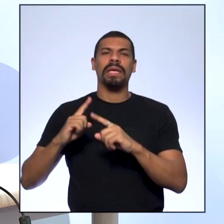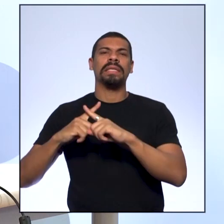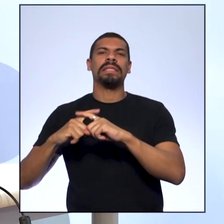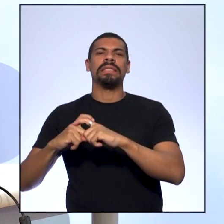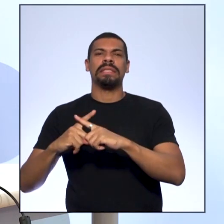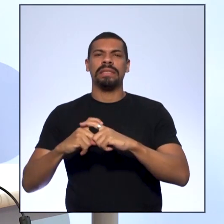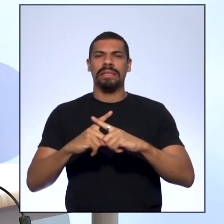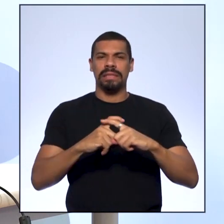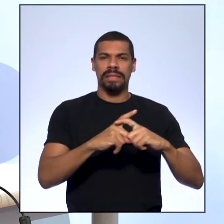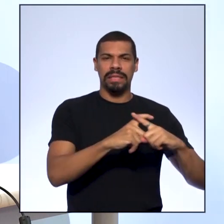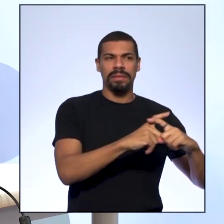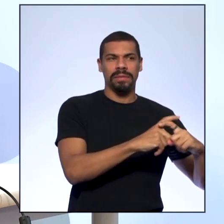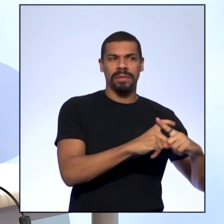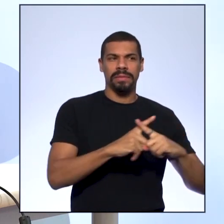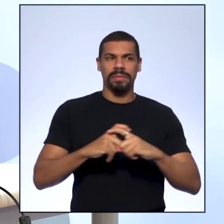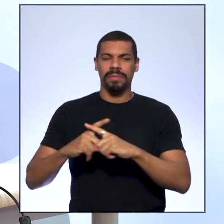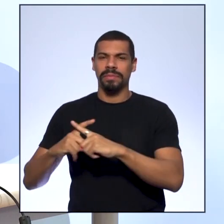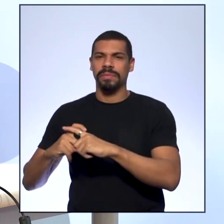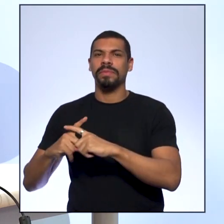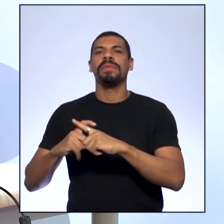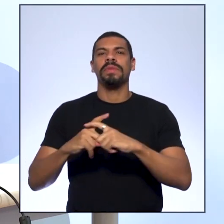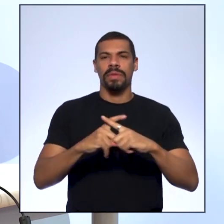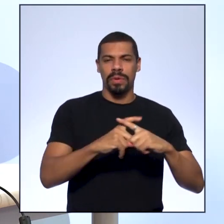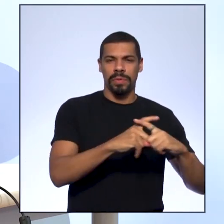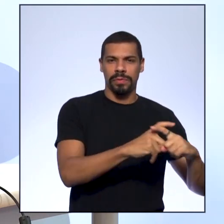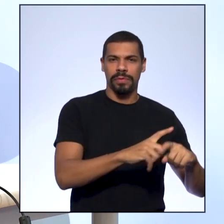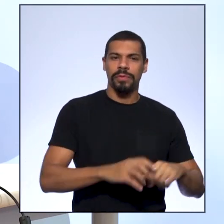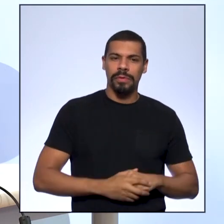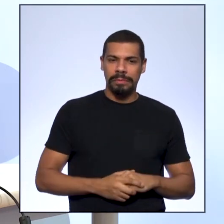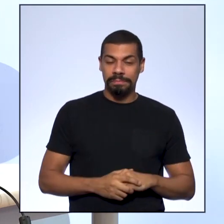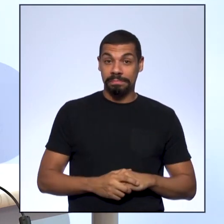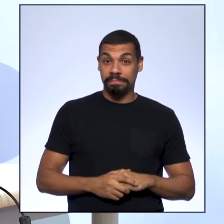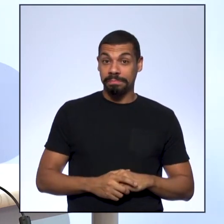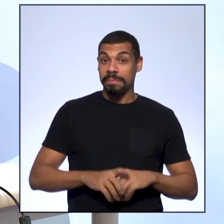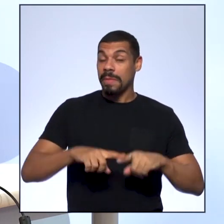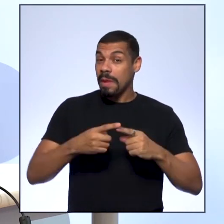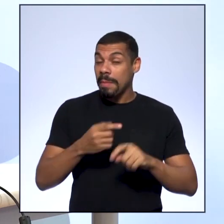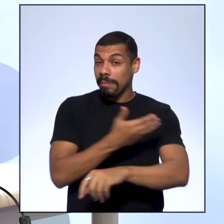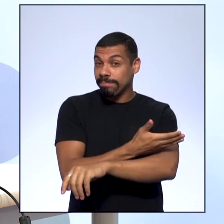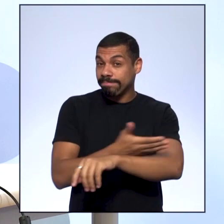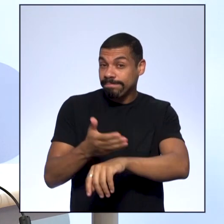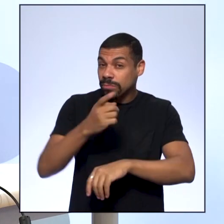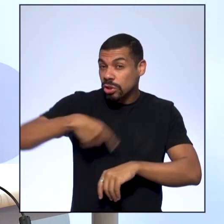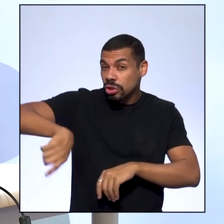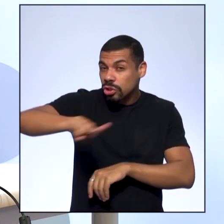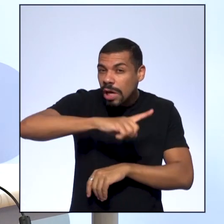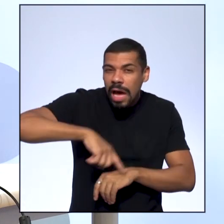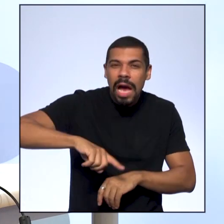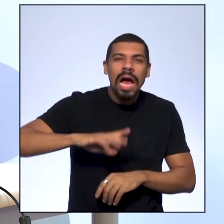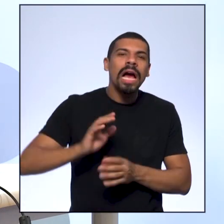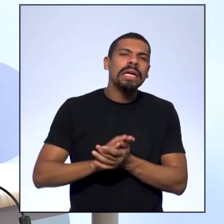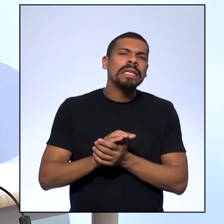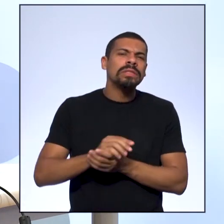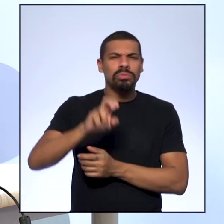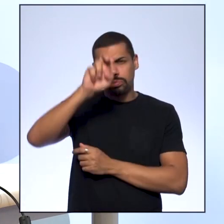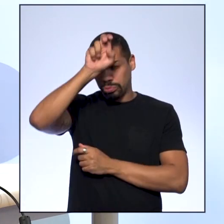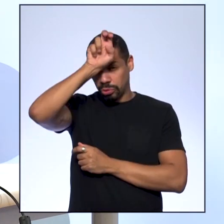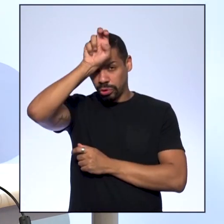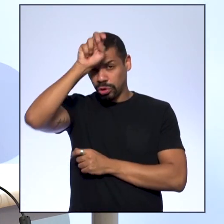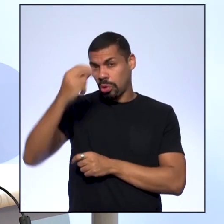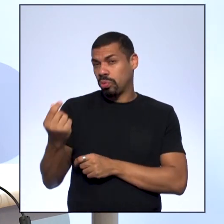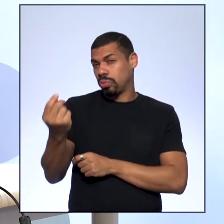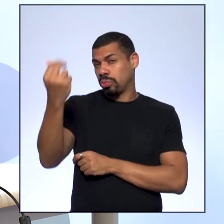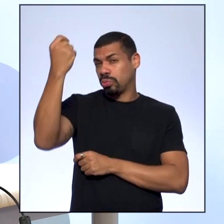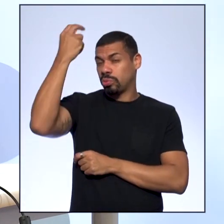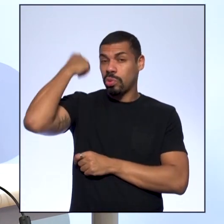tá? Mas a escrita mais popularmente difundida no Egito Antigo, que era do dia a dia, que